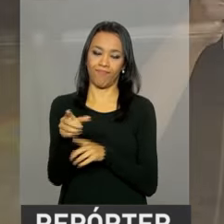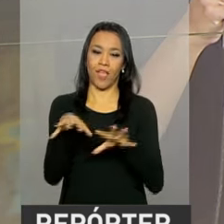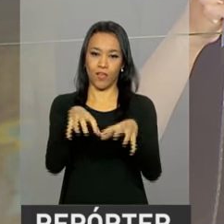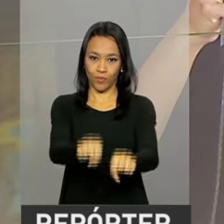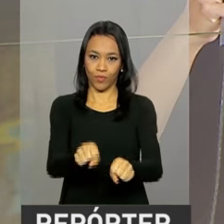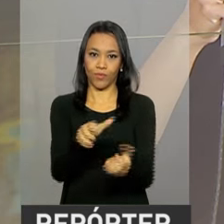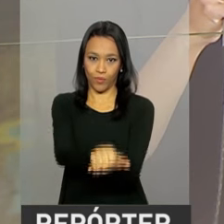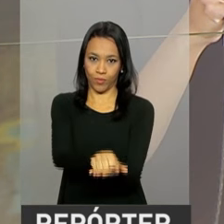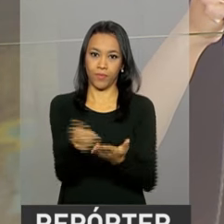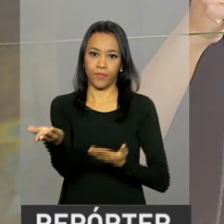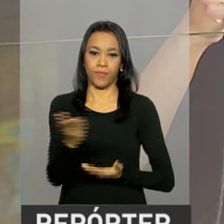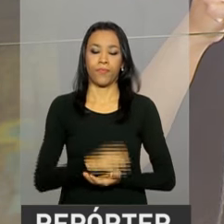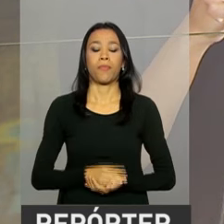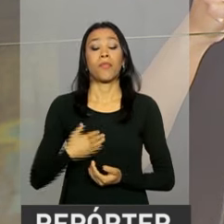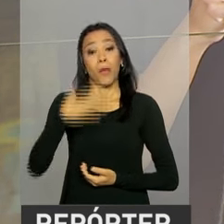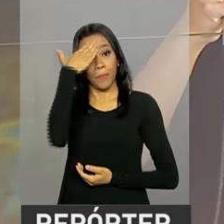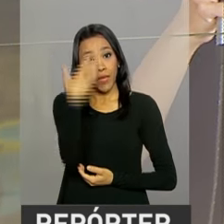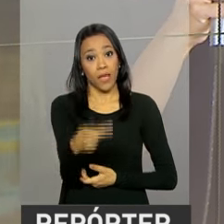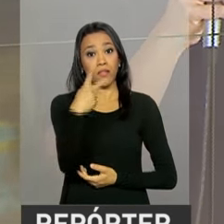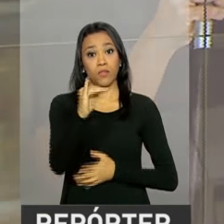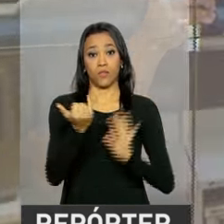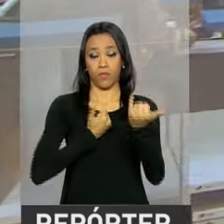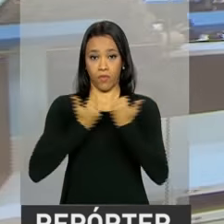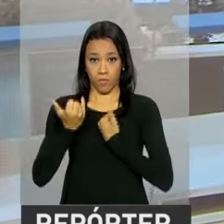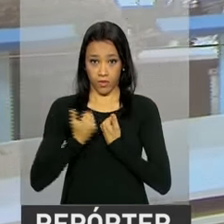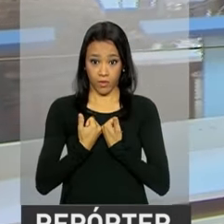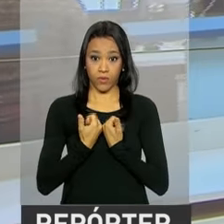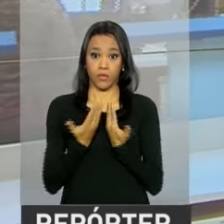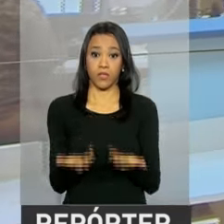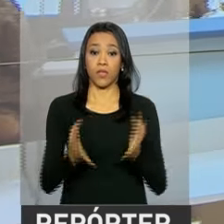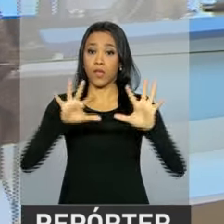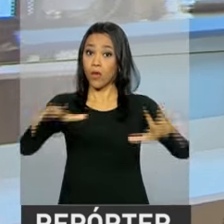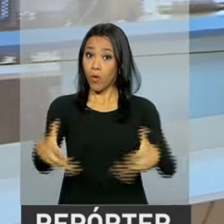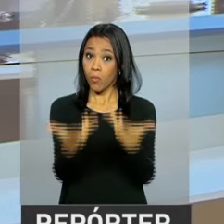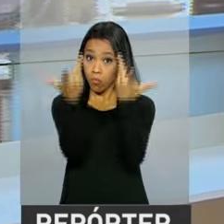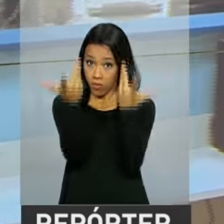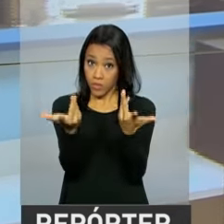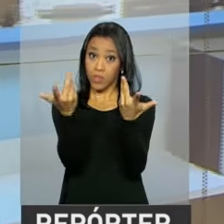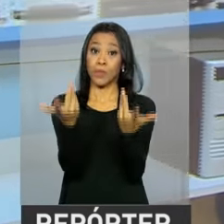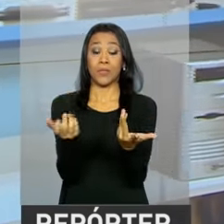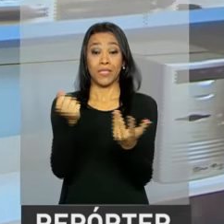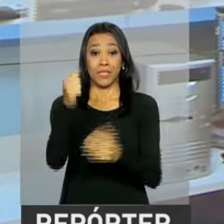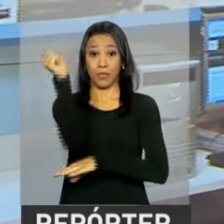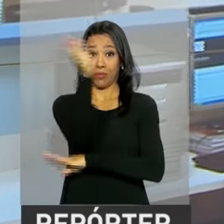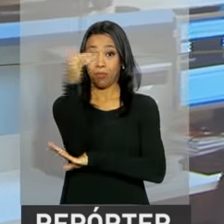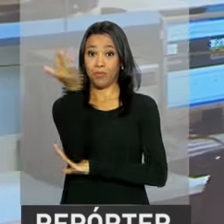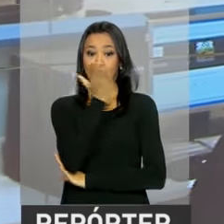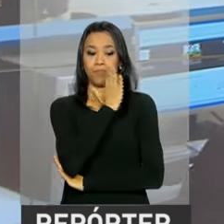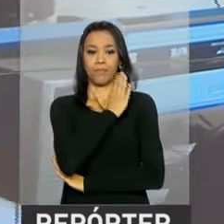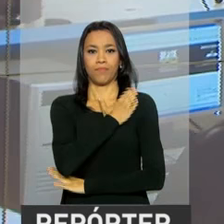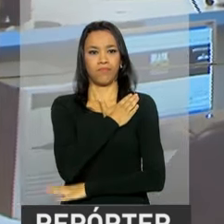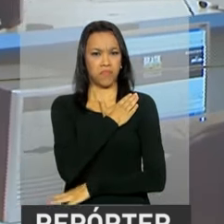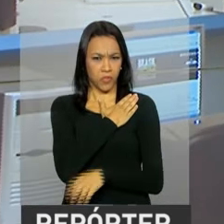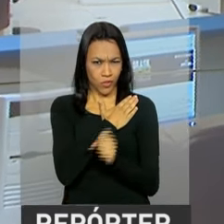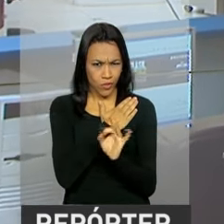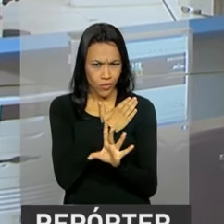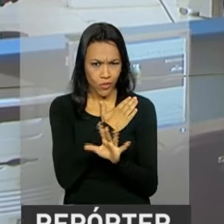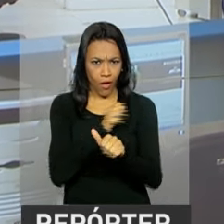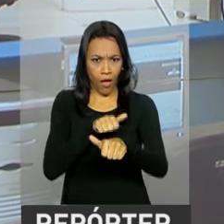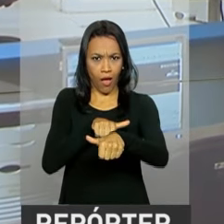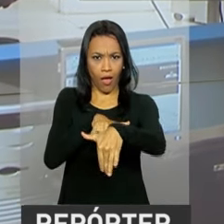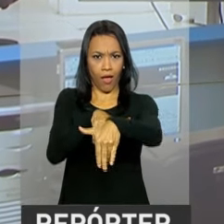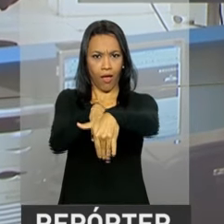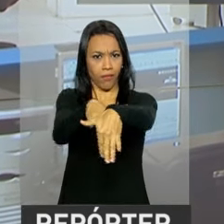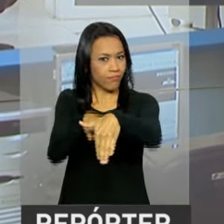Leandro. Obrigado, Paula, pelas suas informações. E olha, as comemorações da pátria não ficaram somente no desfile cívico.